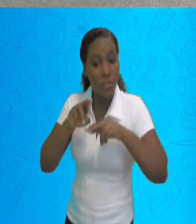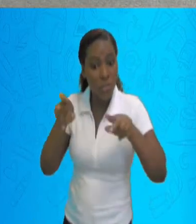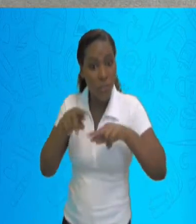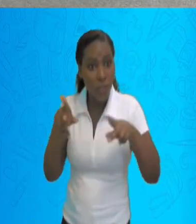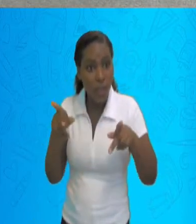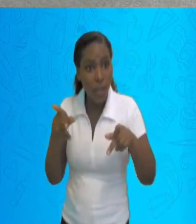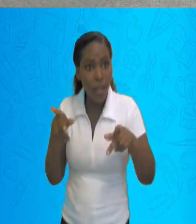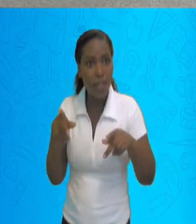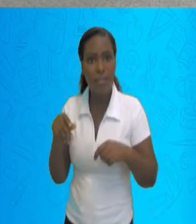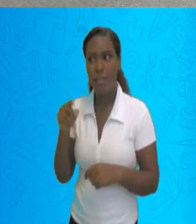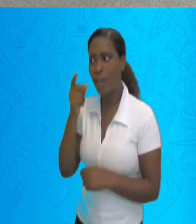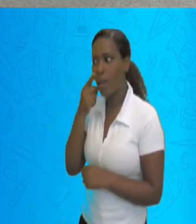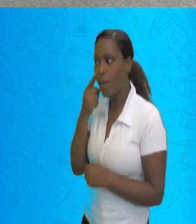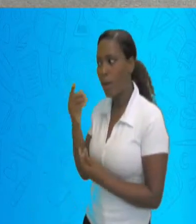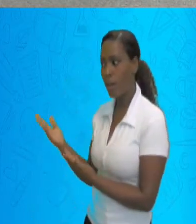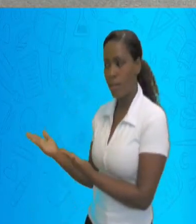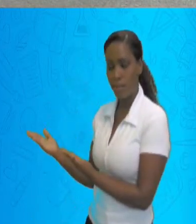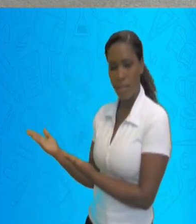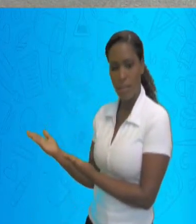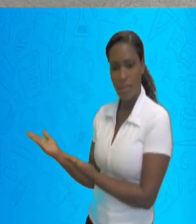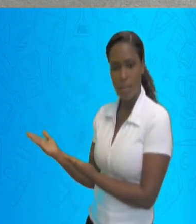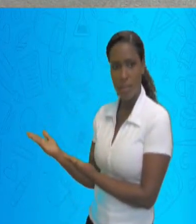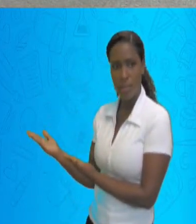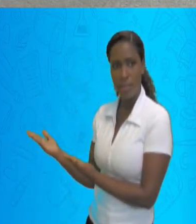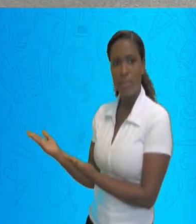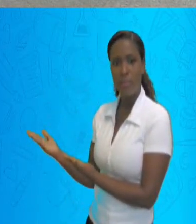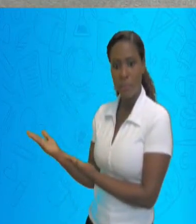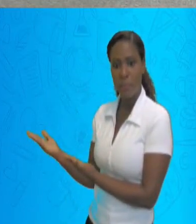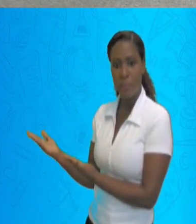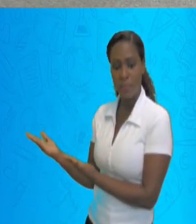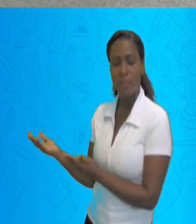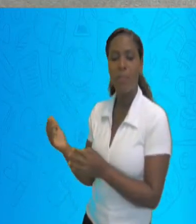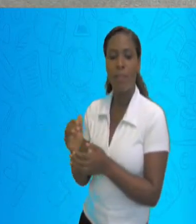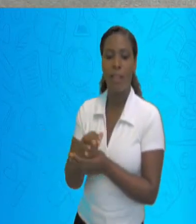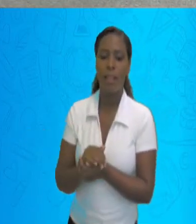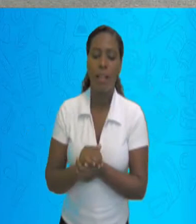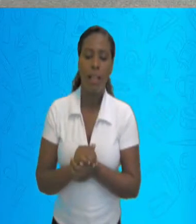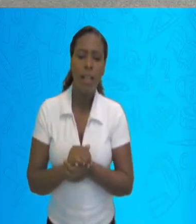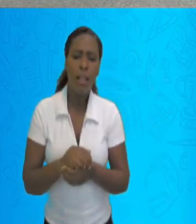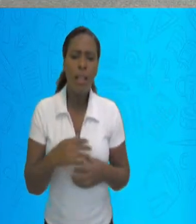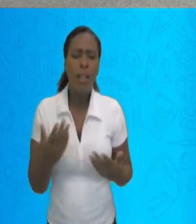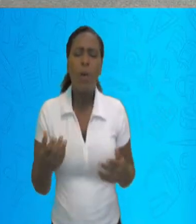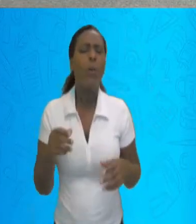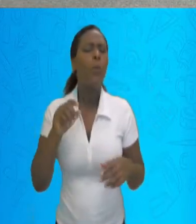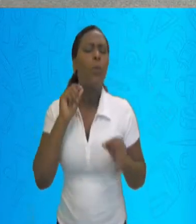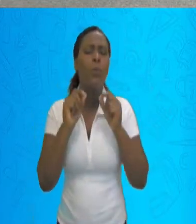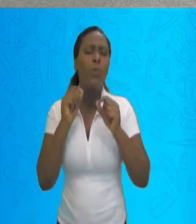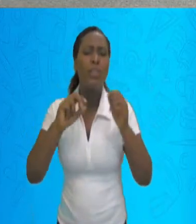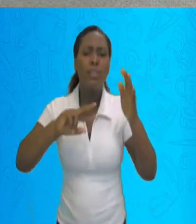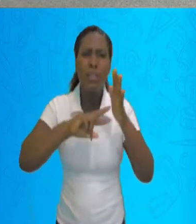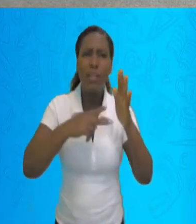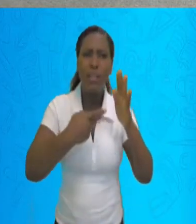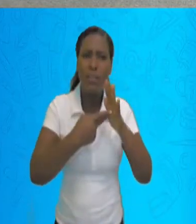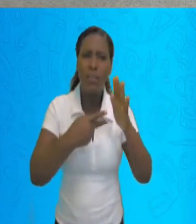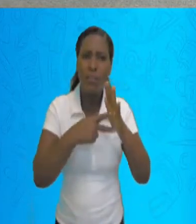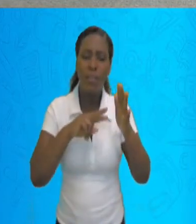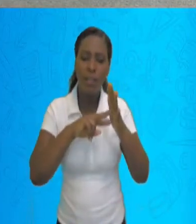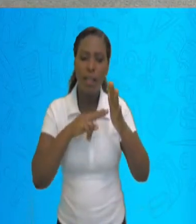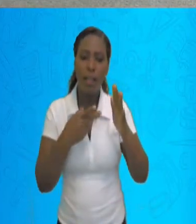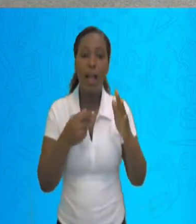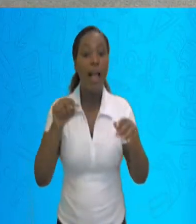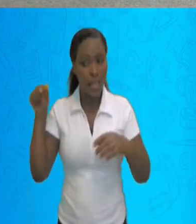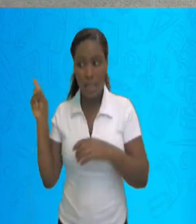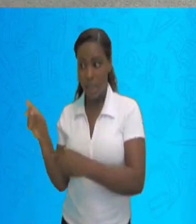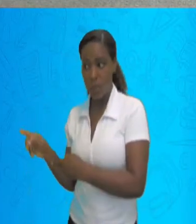do dado. Então, a face é aquele lado onde os números estão. O que significa, então, as arestas? As